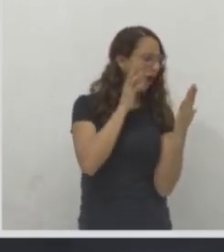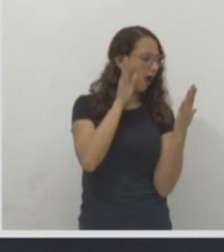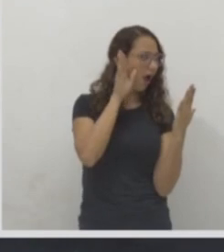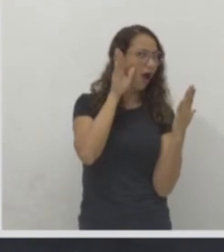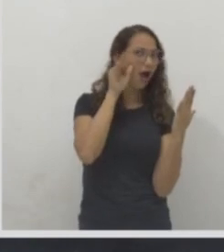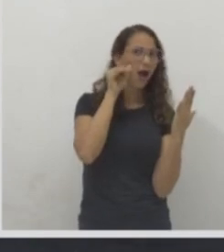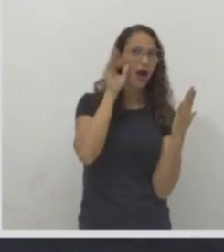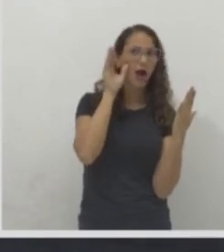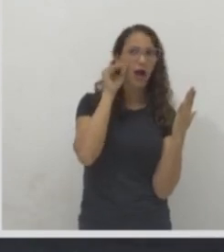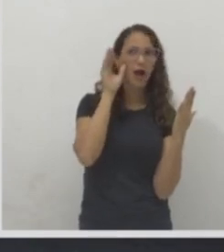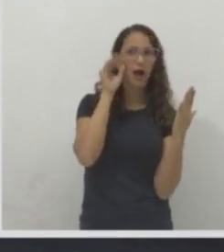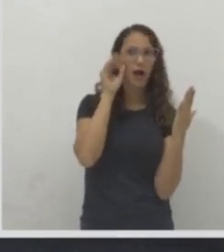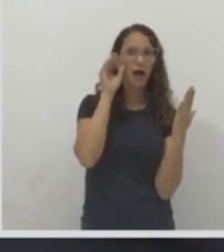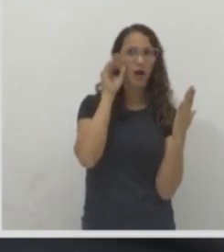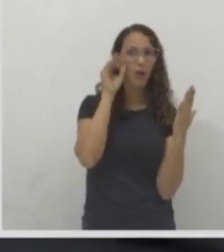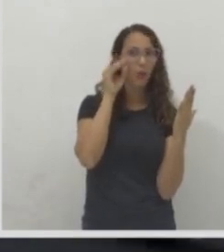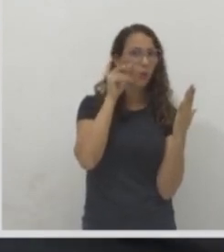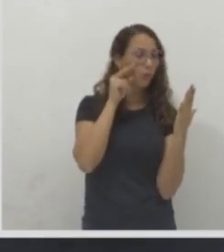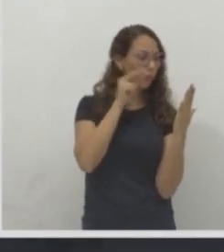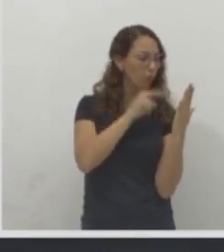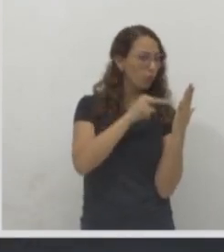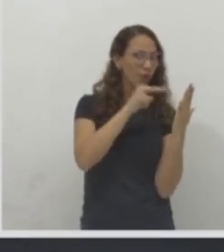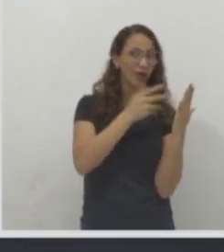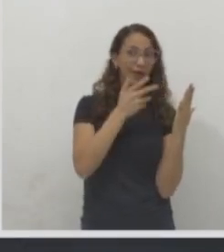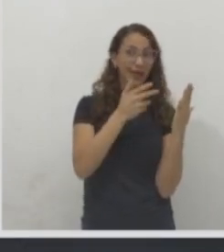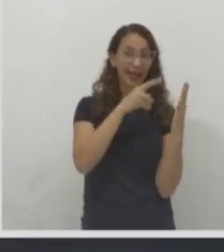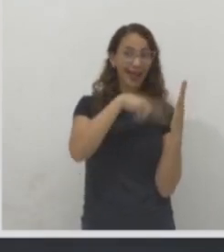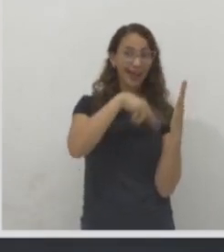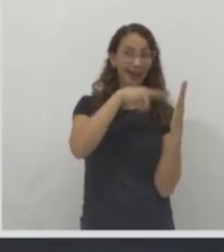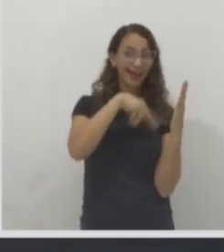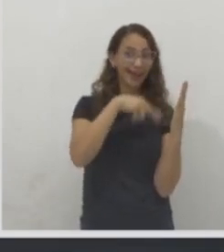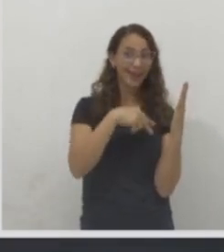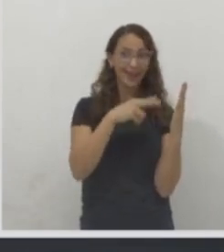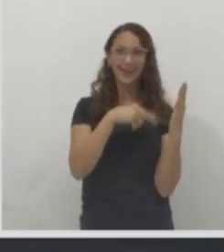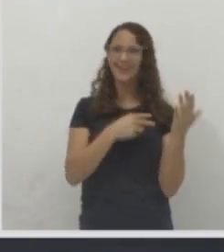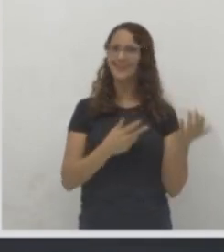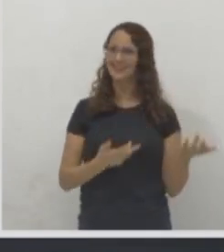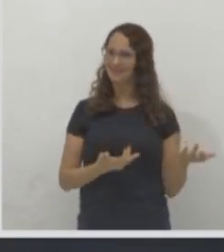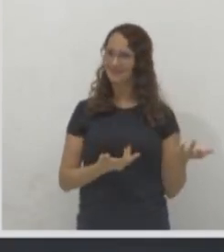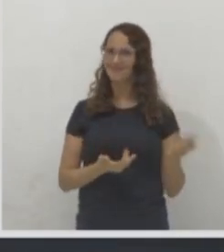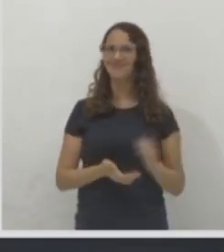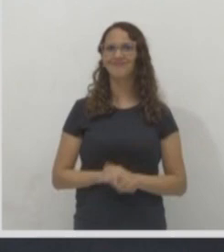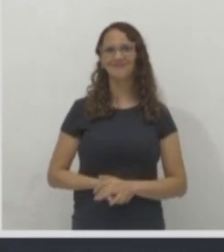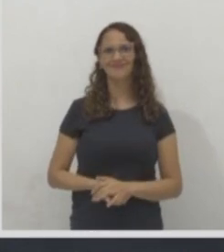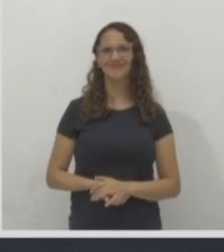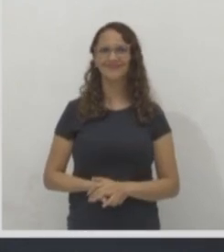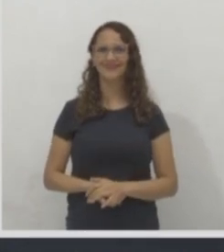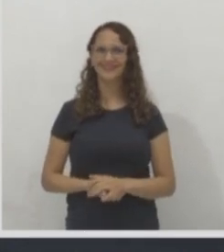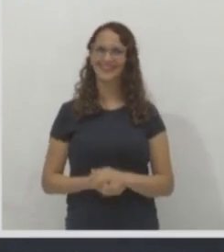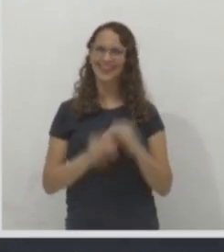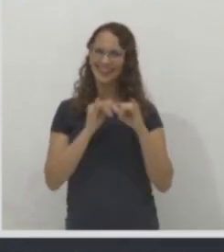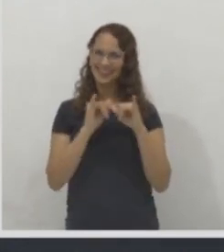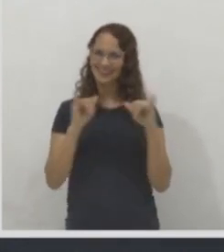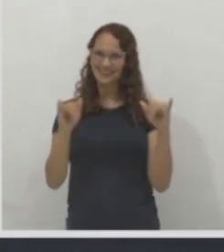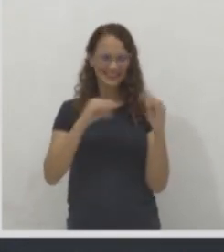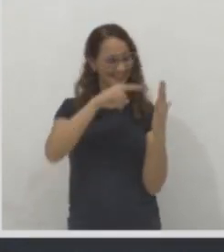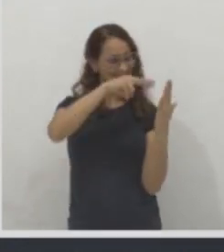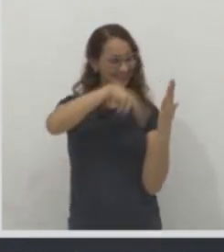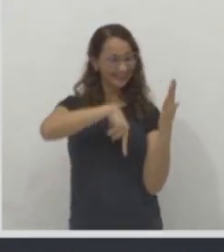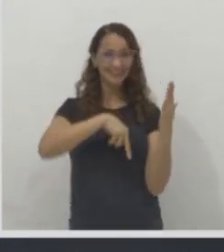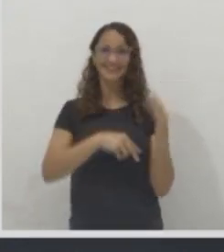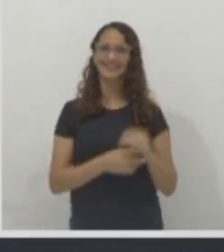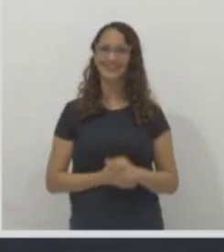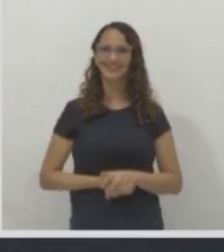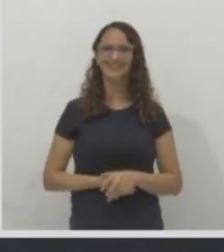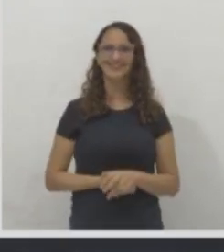levar o leitor a ter curiosidade de ler aquela determinada notícia.